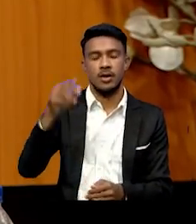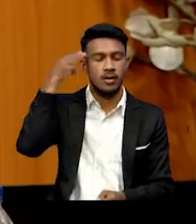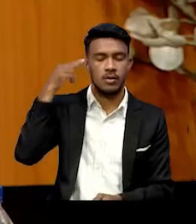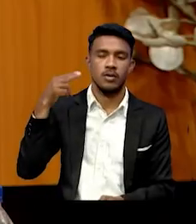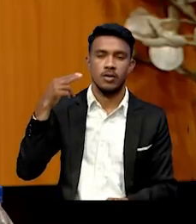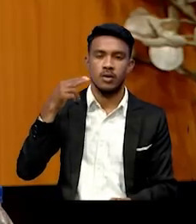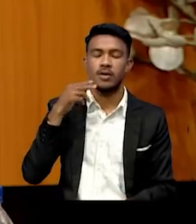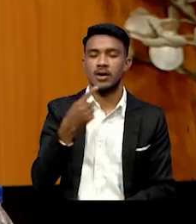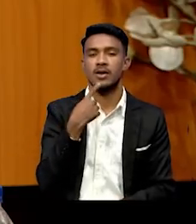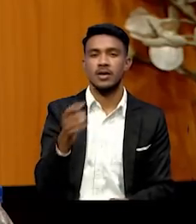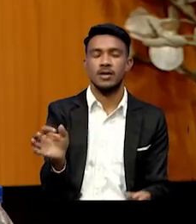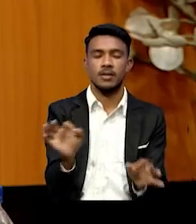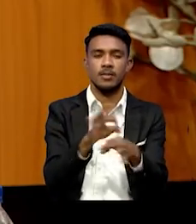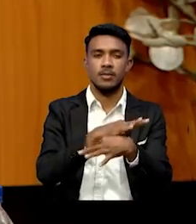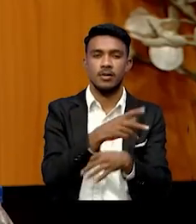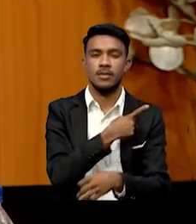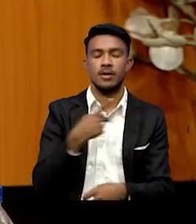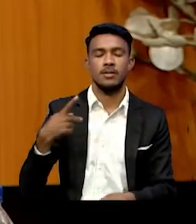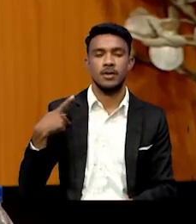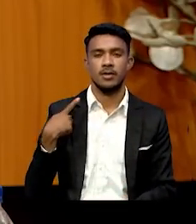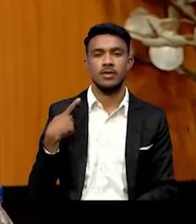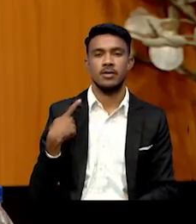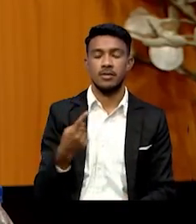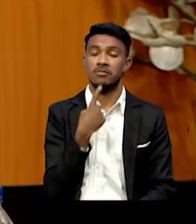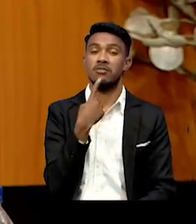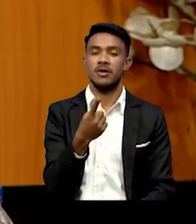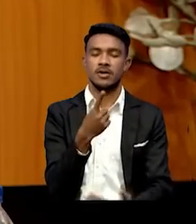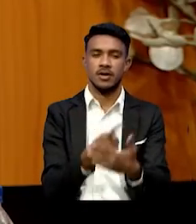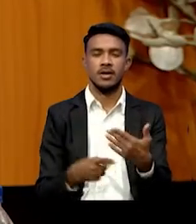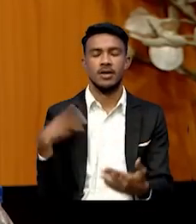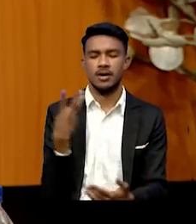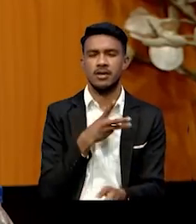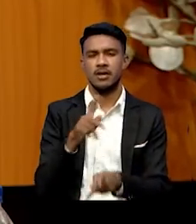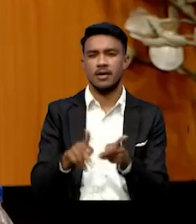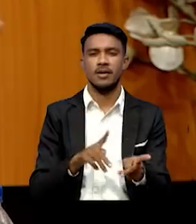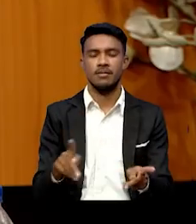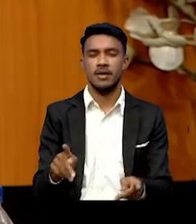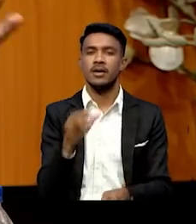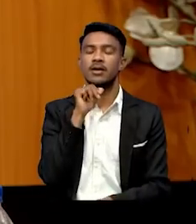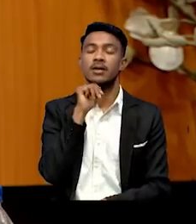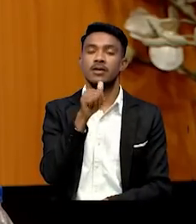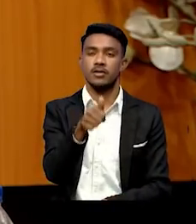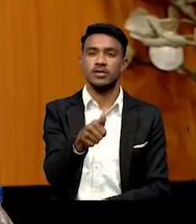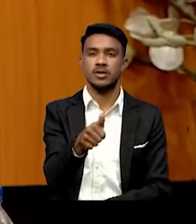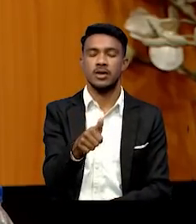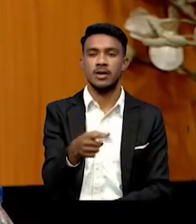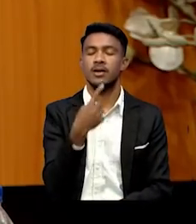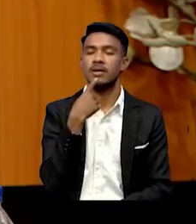Atu dia saida. Afinal ita nia povo ne la seita buat ida People Power